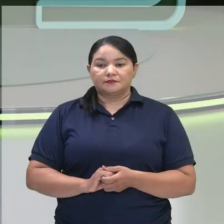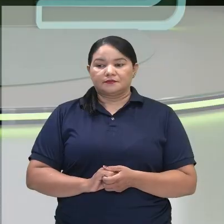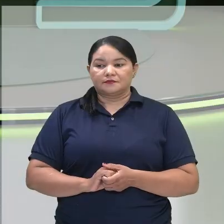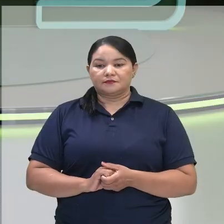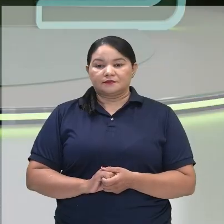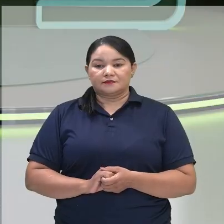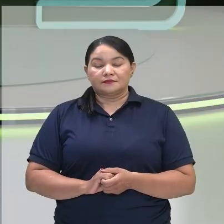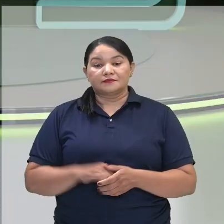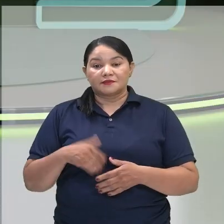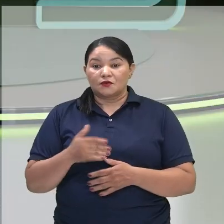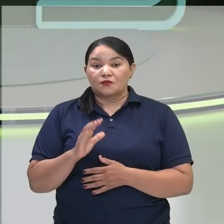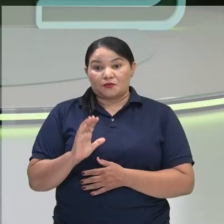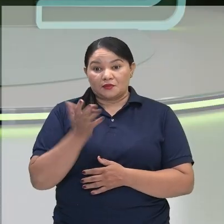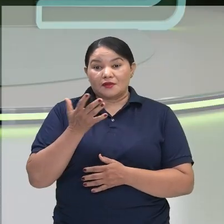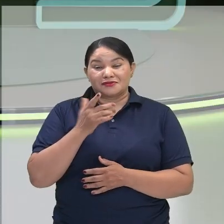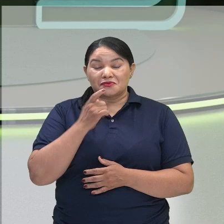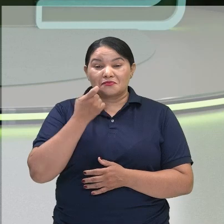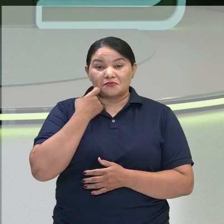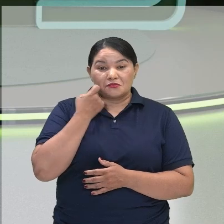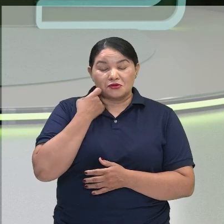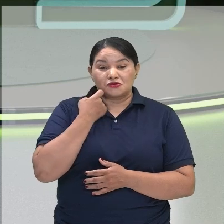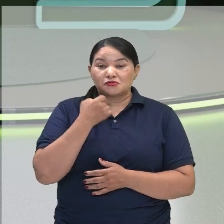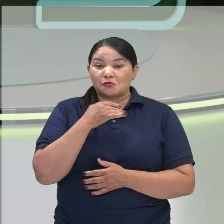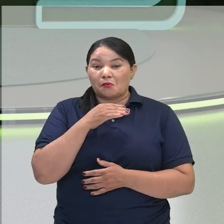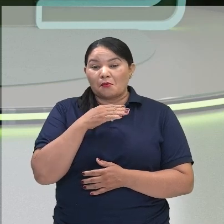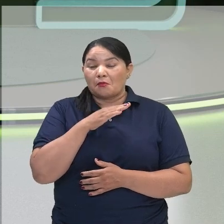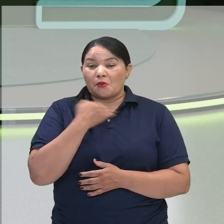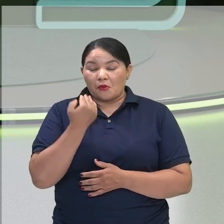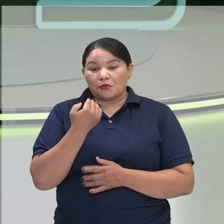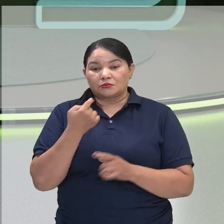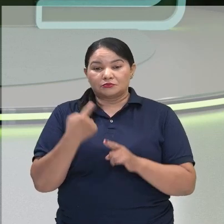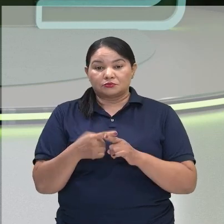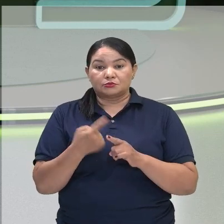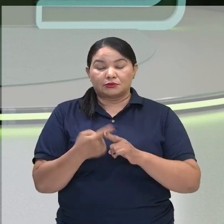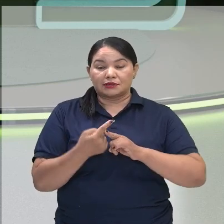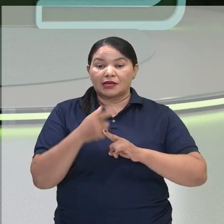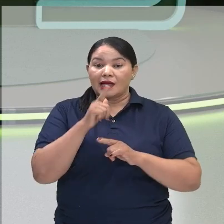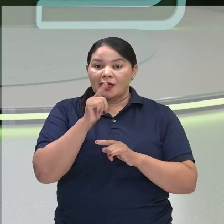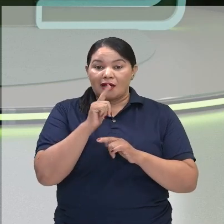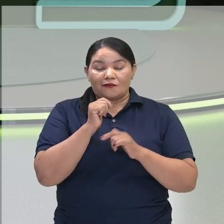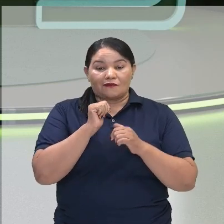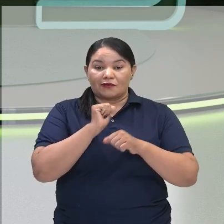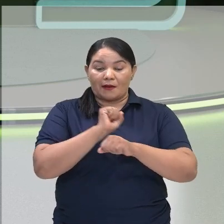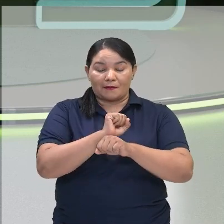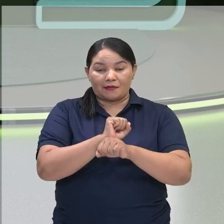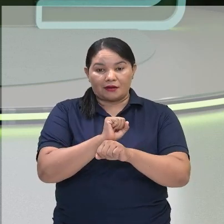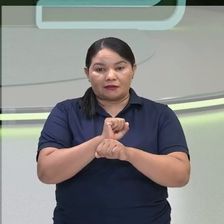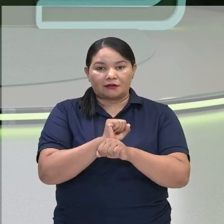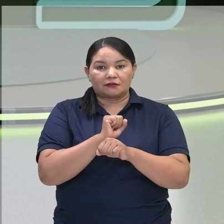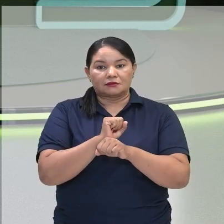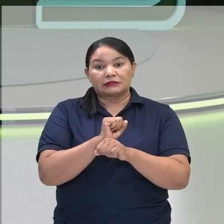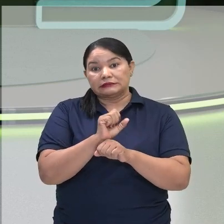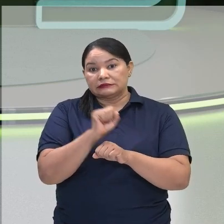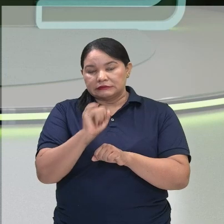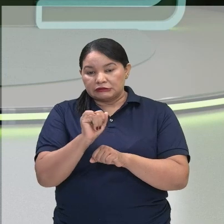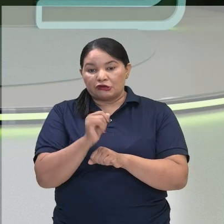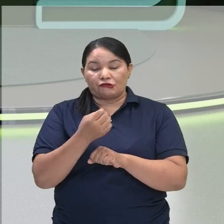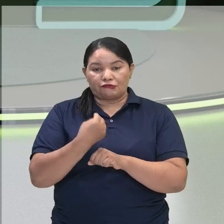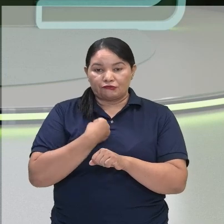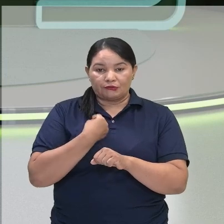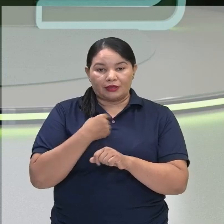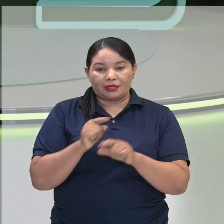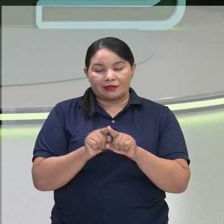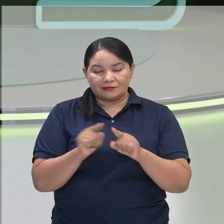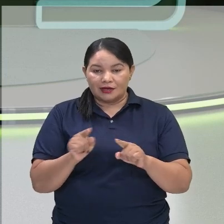falta de oxigênio na água quando ela fica represada. Quando eles conseguem sobreviver, a gente viu aí que no caso